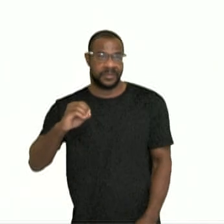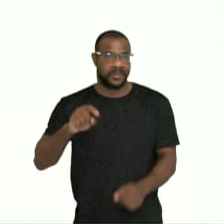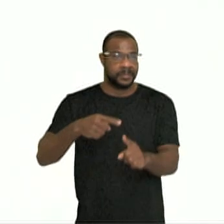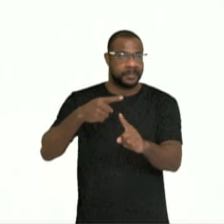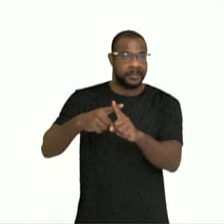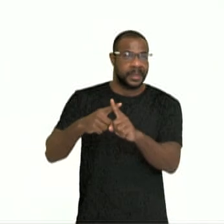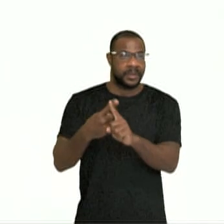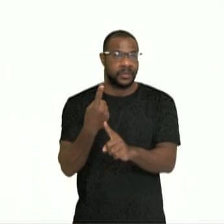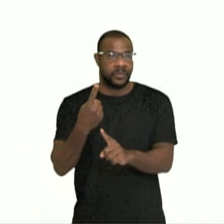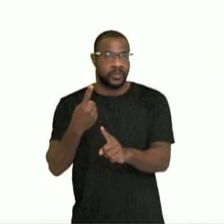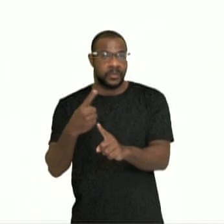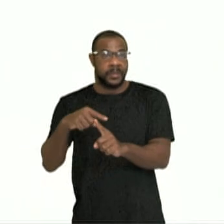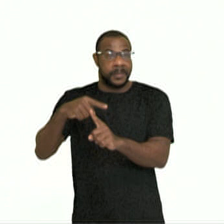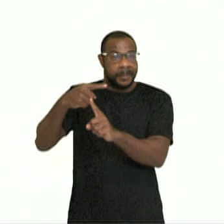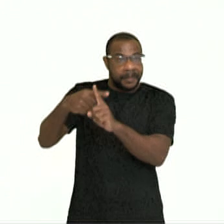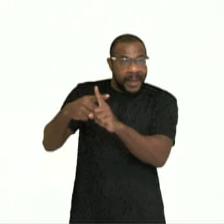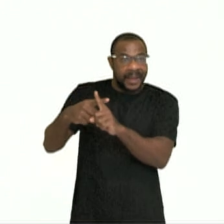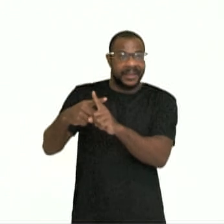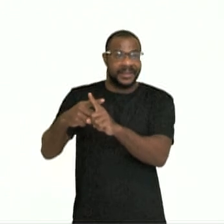3. Portanto, o montante